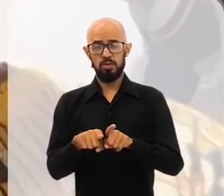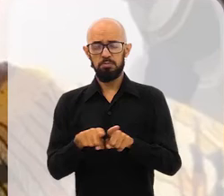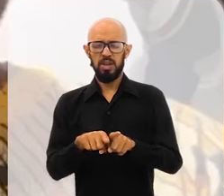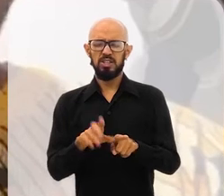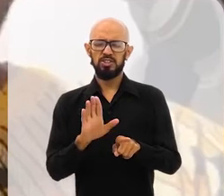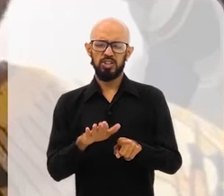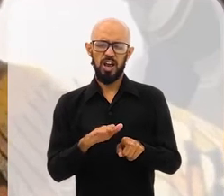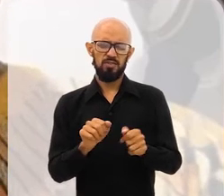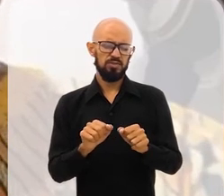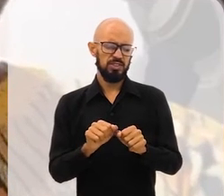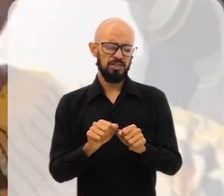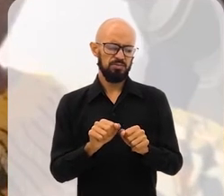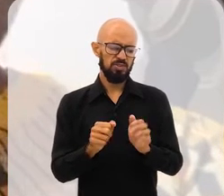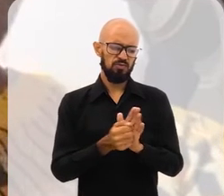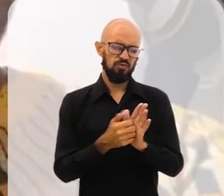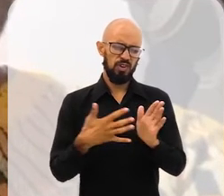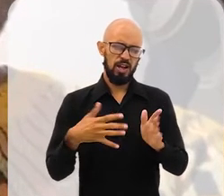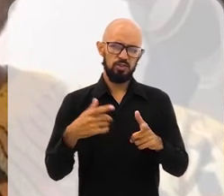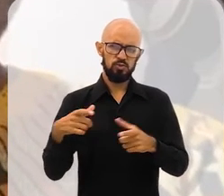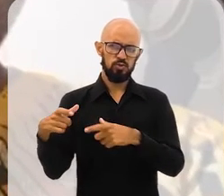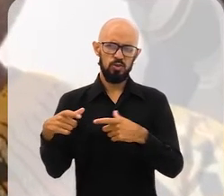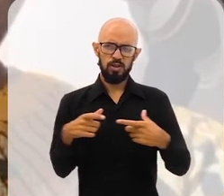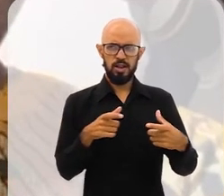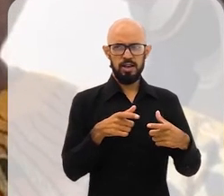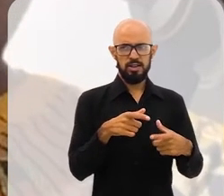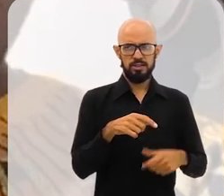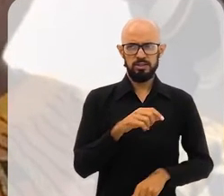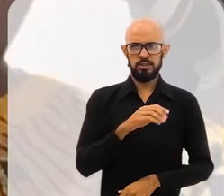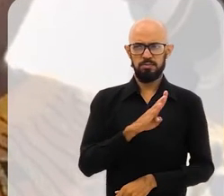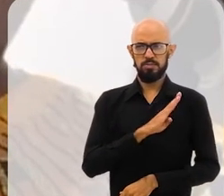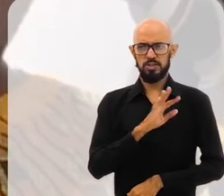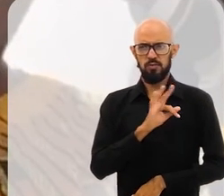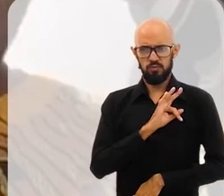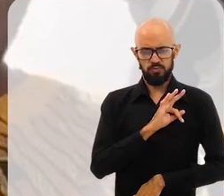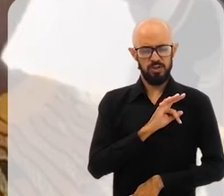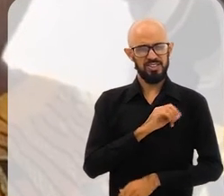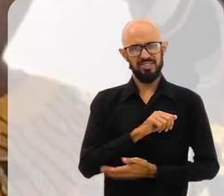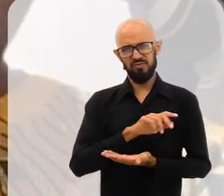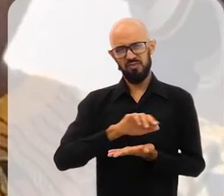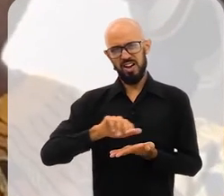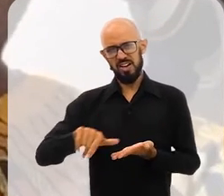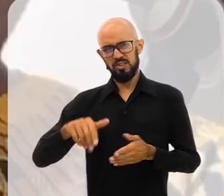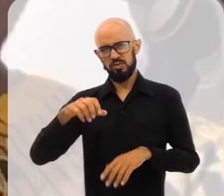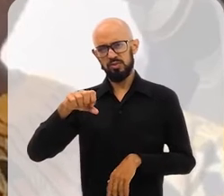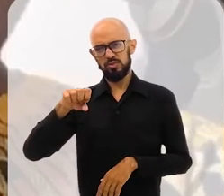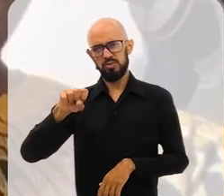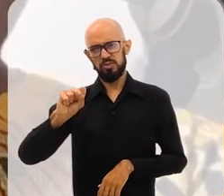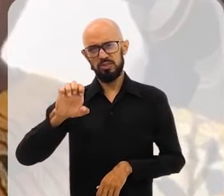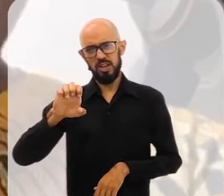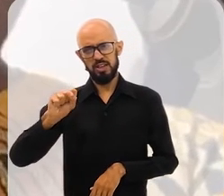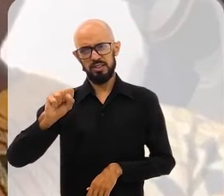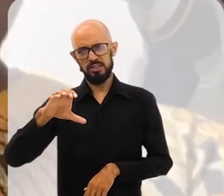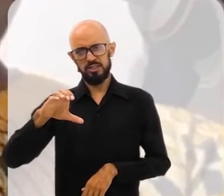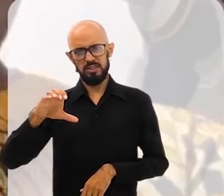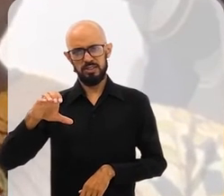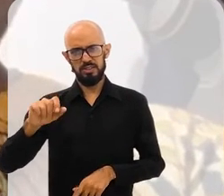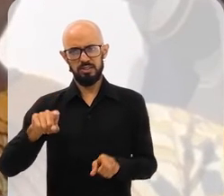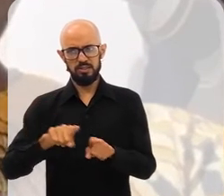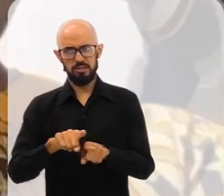circulando jamais infinidade de escolas cidade da baixar da seskis